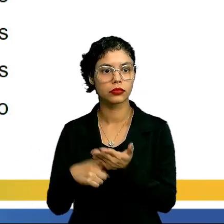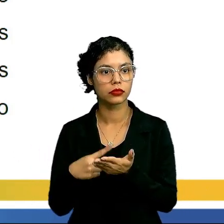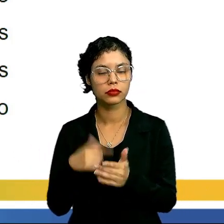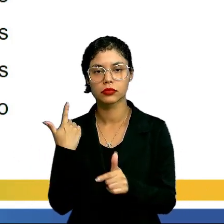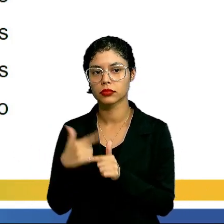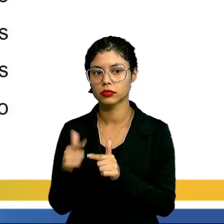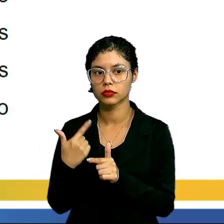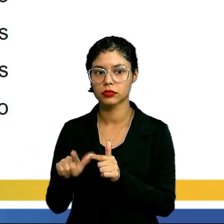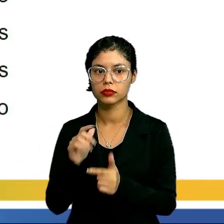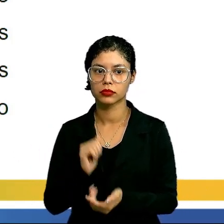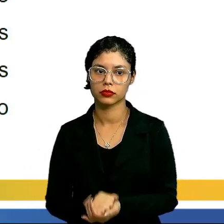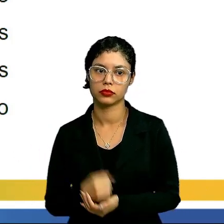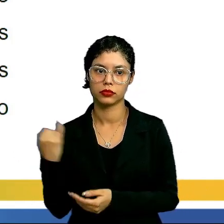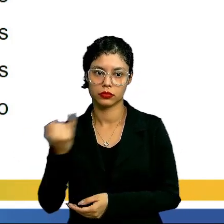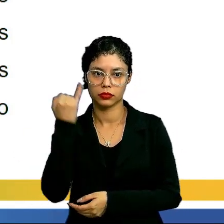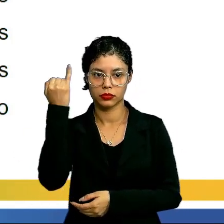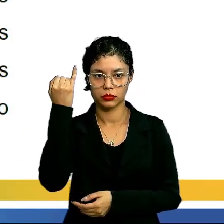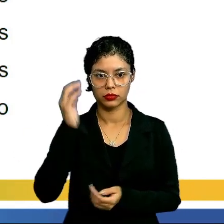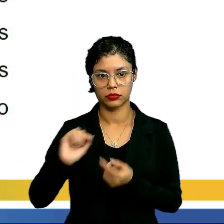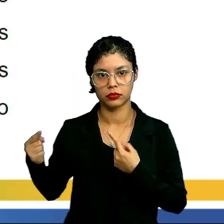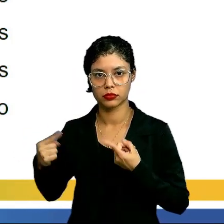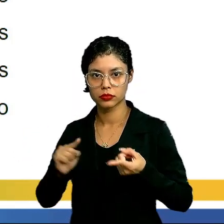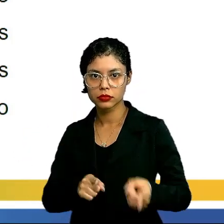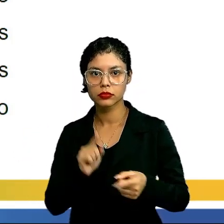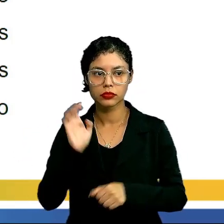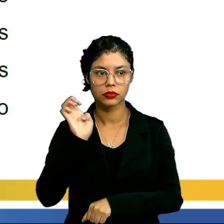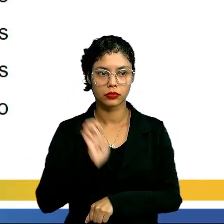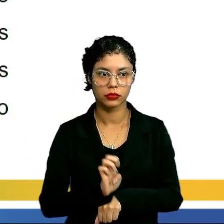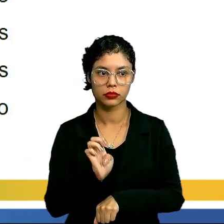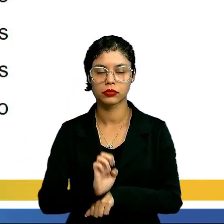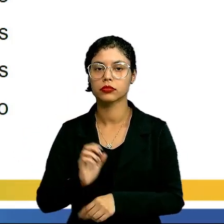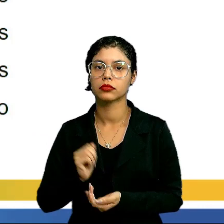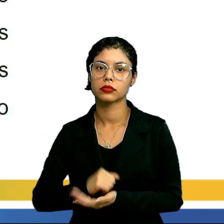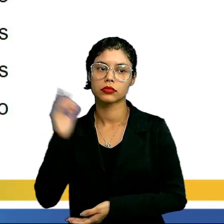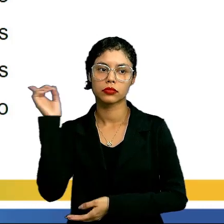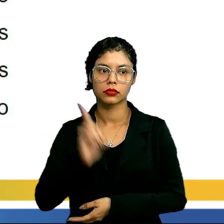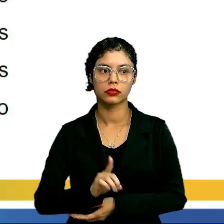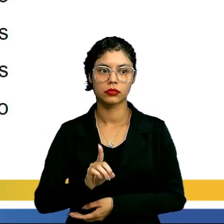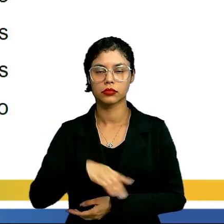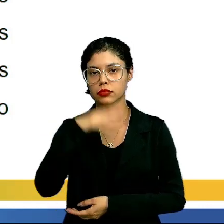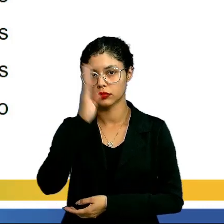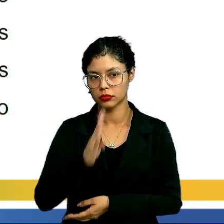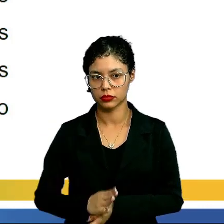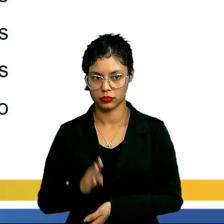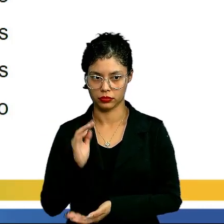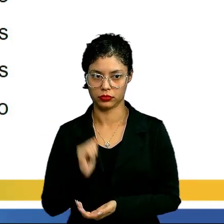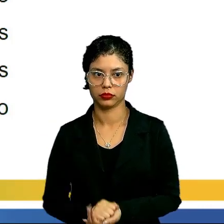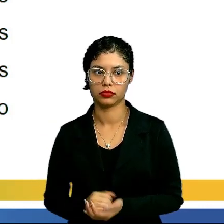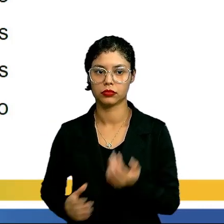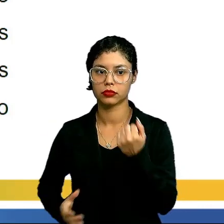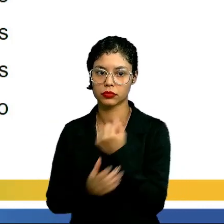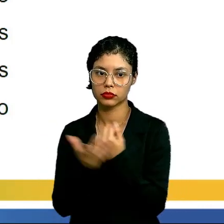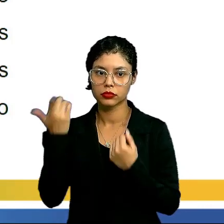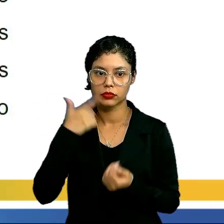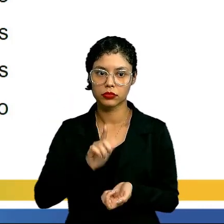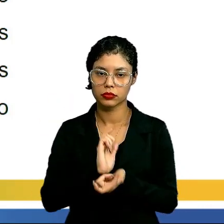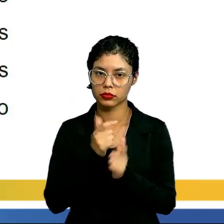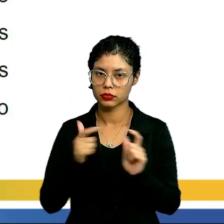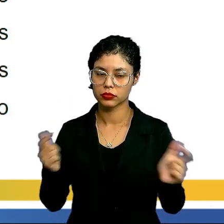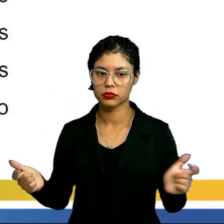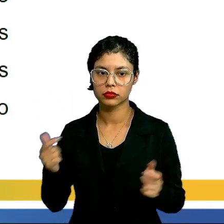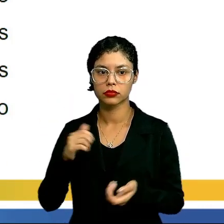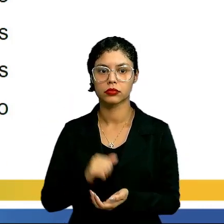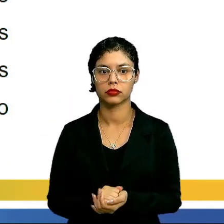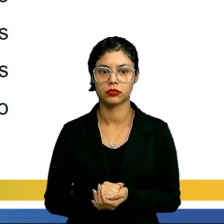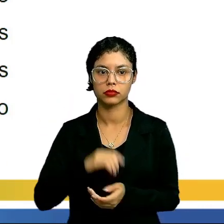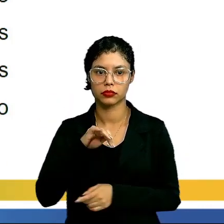ser considerada problema fundamental e principal desafio ao Estado de Direito do Brasil. A segurança